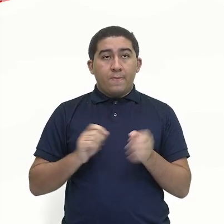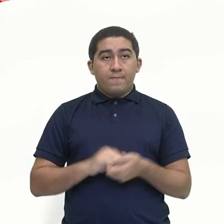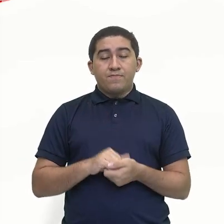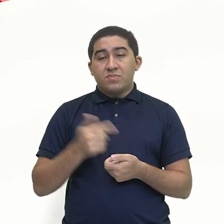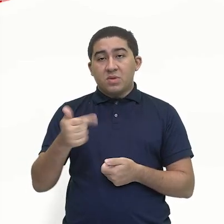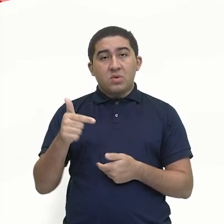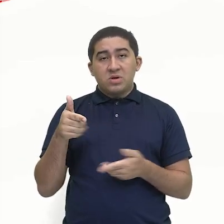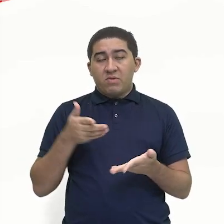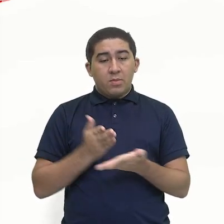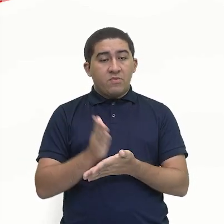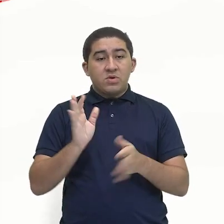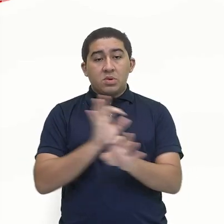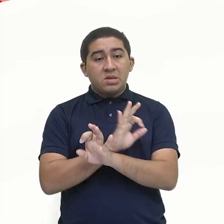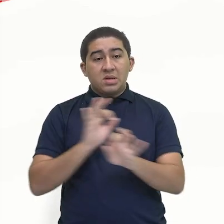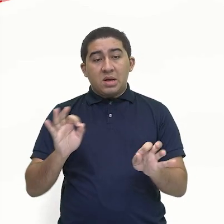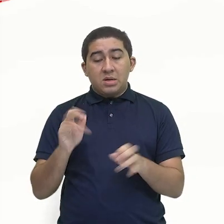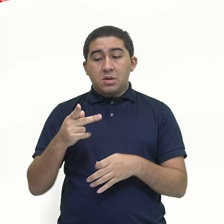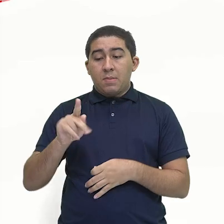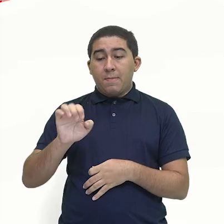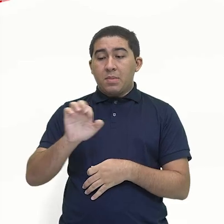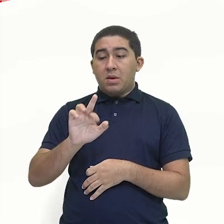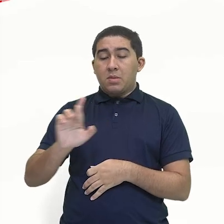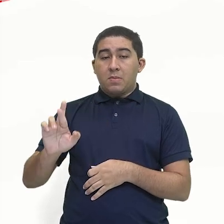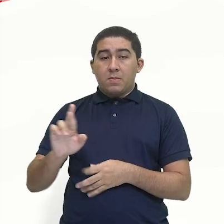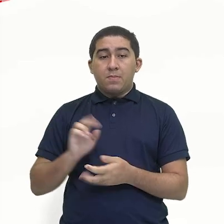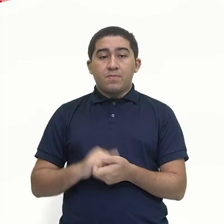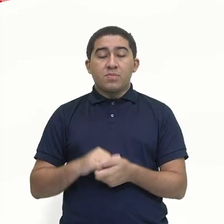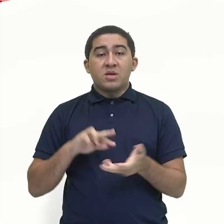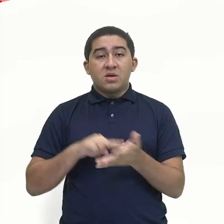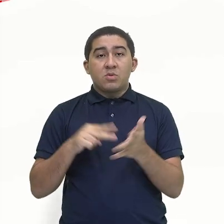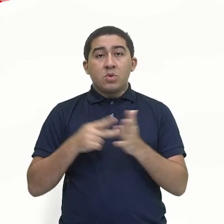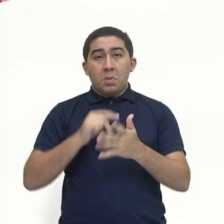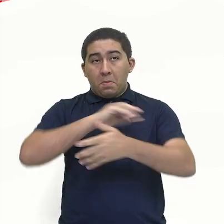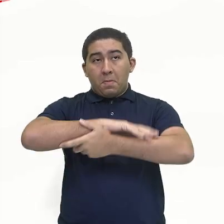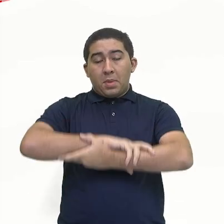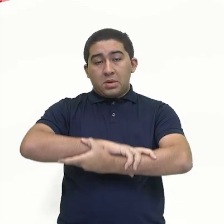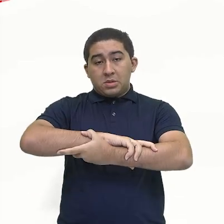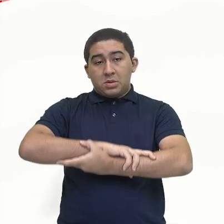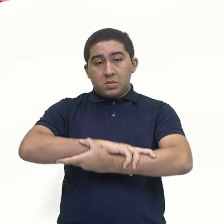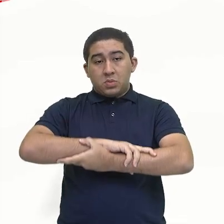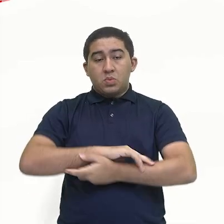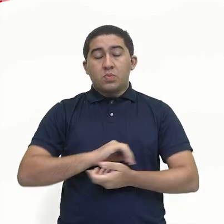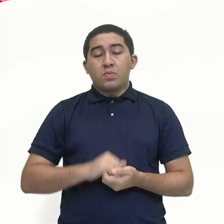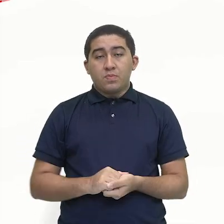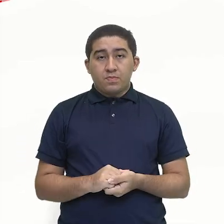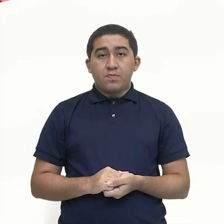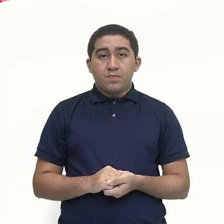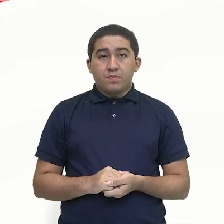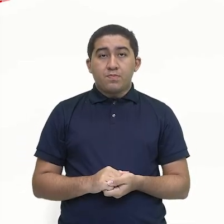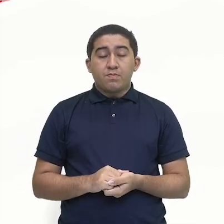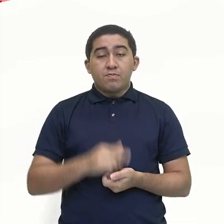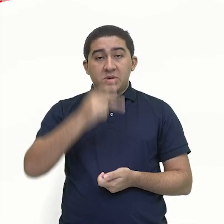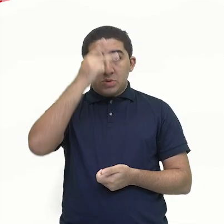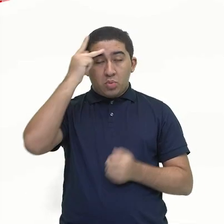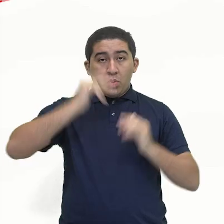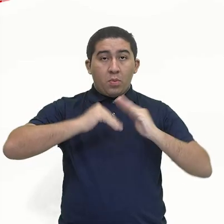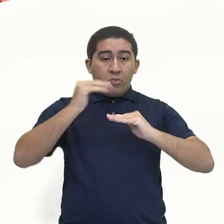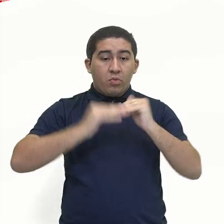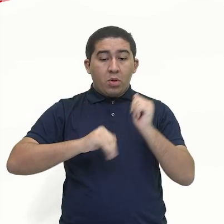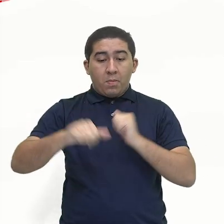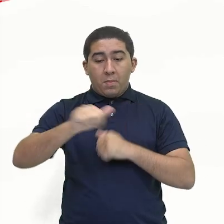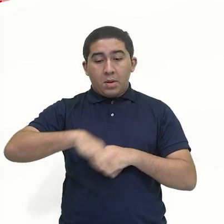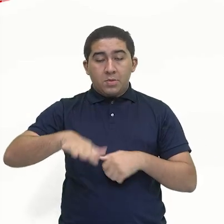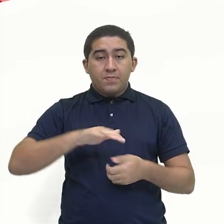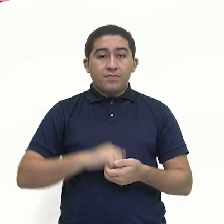pela aprovação dos pares. A palavrinha peer quer dizer parceiros, colegas, né? Até em alguns